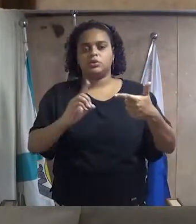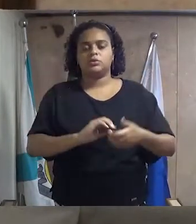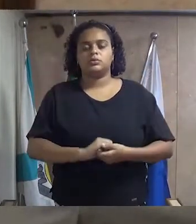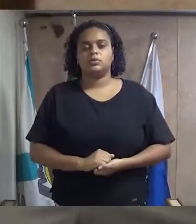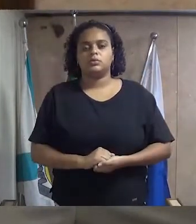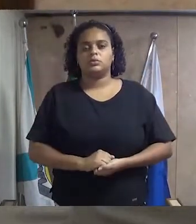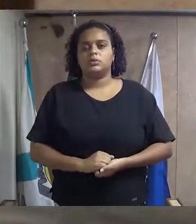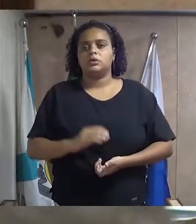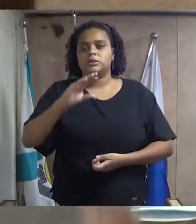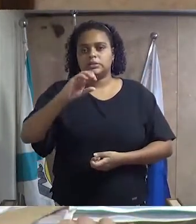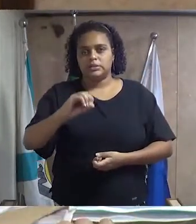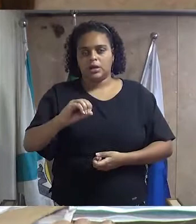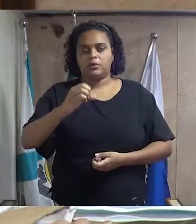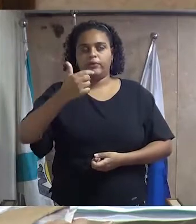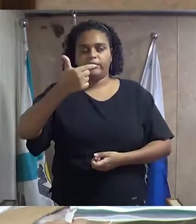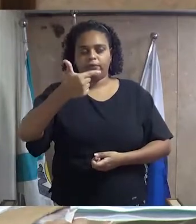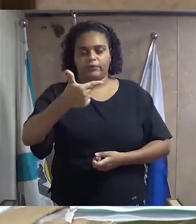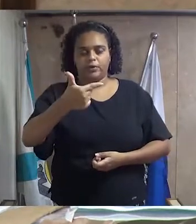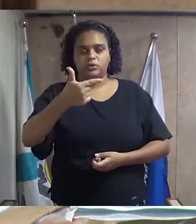Indicação 021.